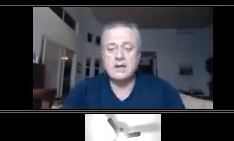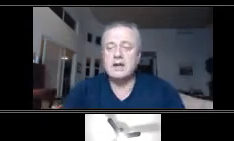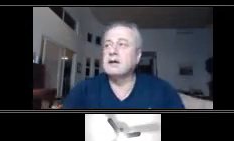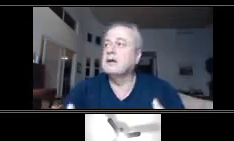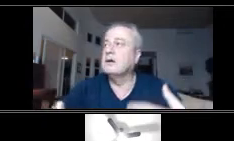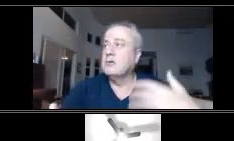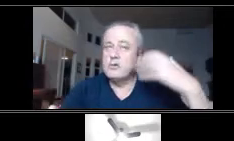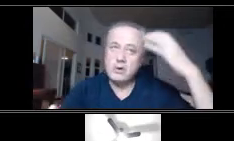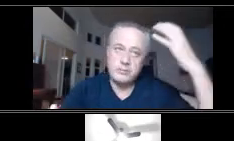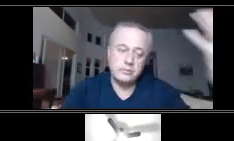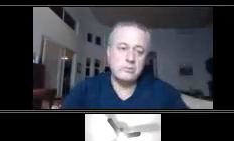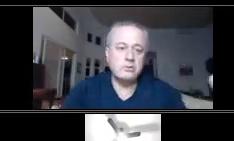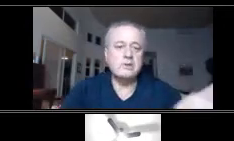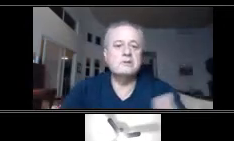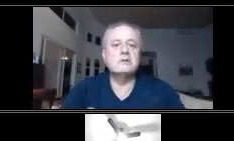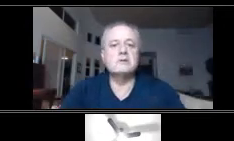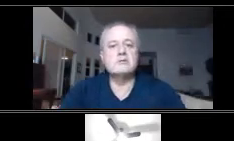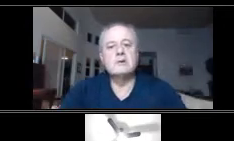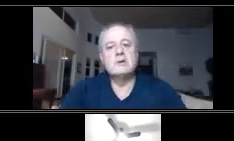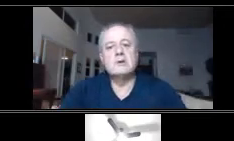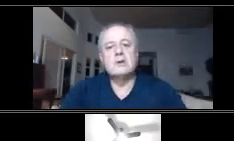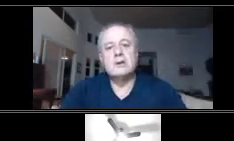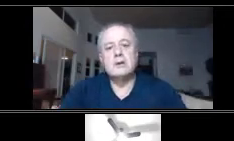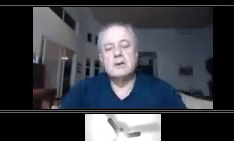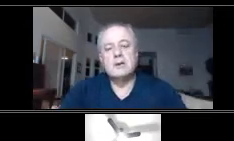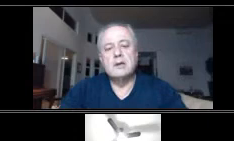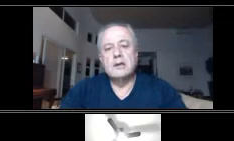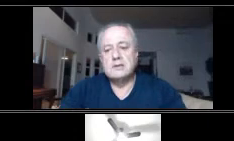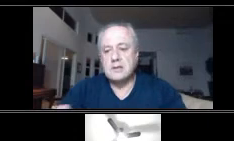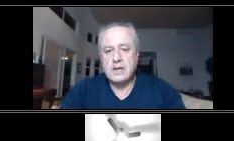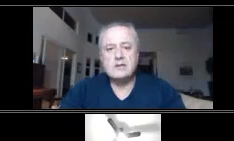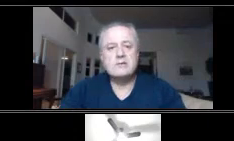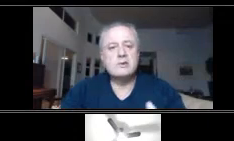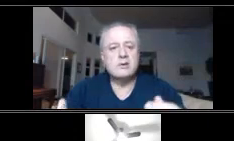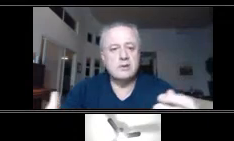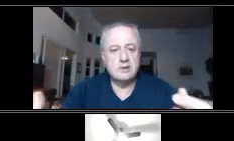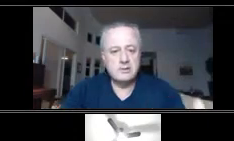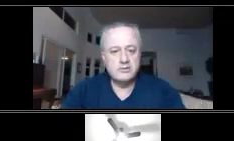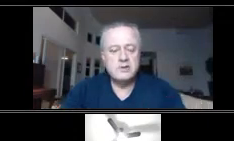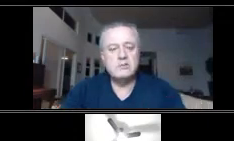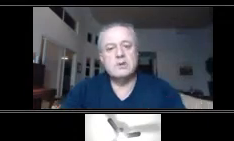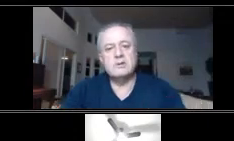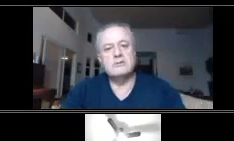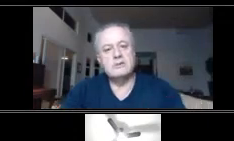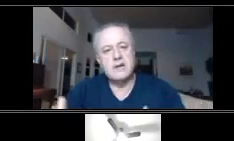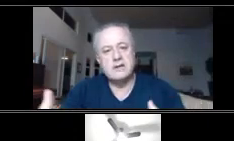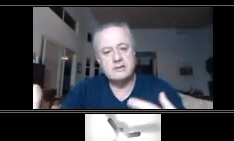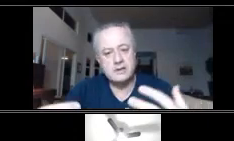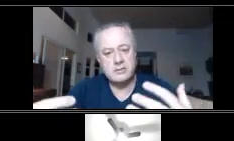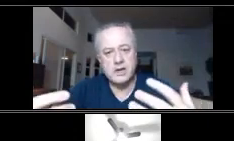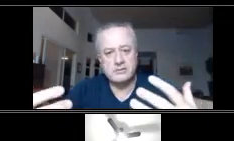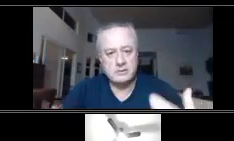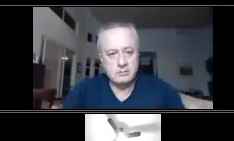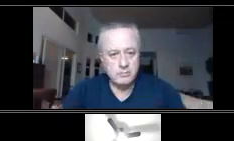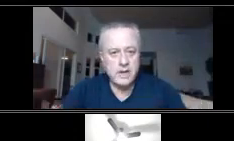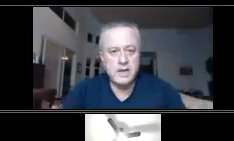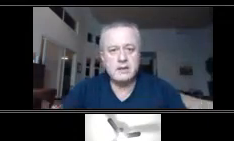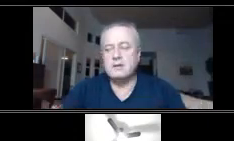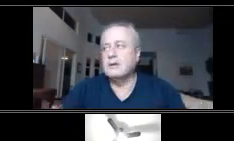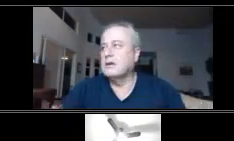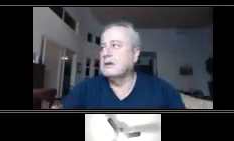chama TDAH, ocorre por conta disso. Genético, tem alterações químicas, em áreas cerebrais